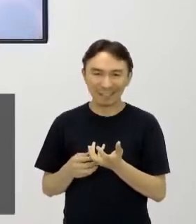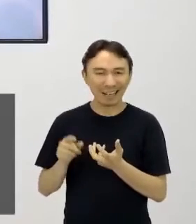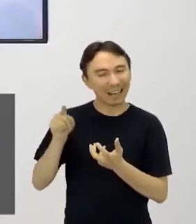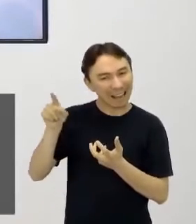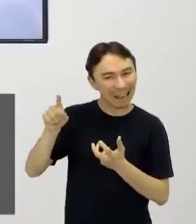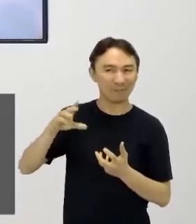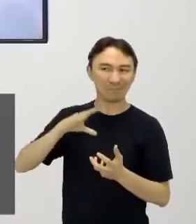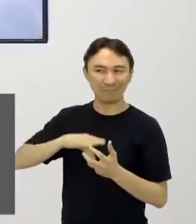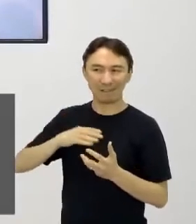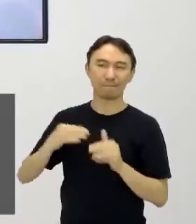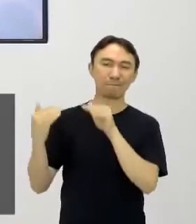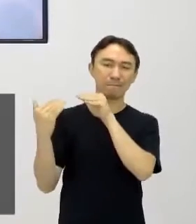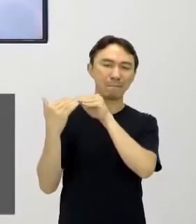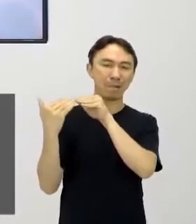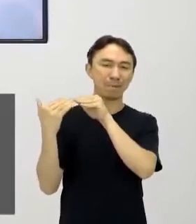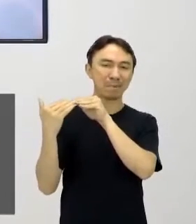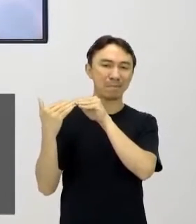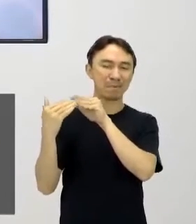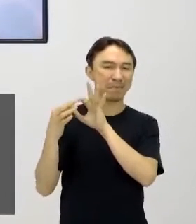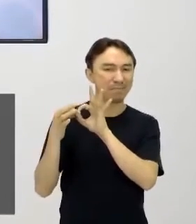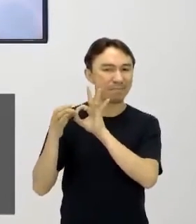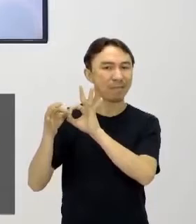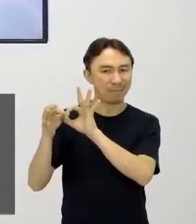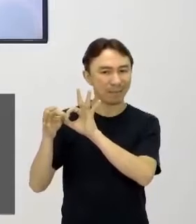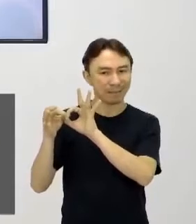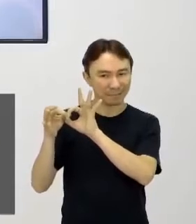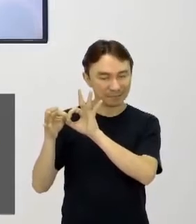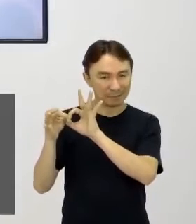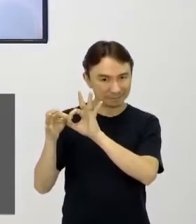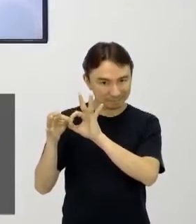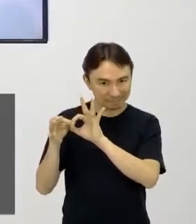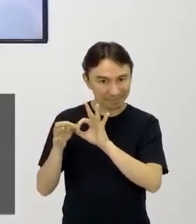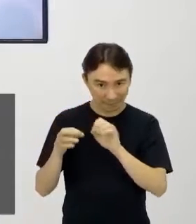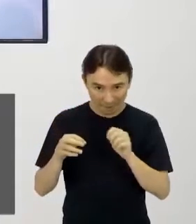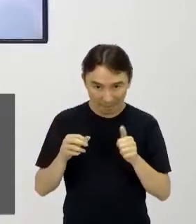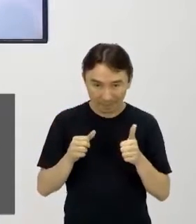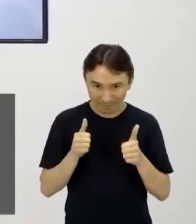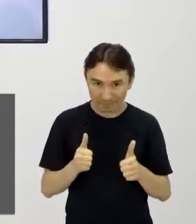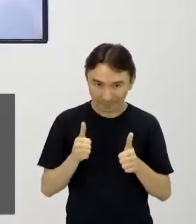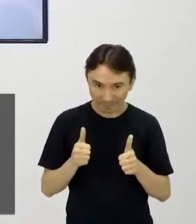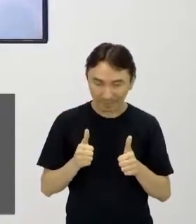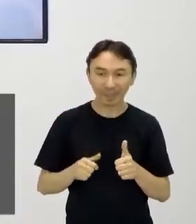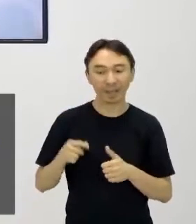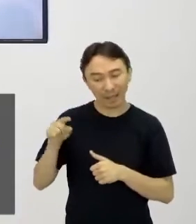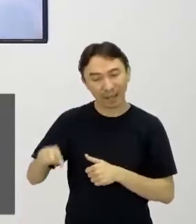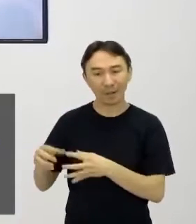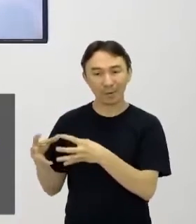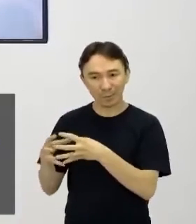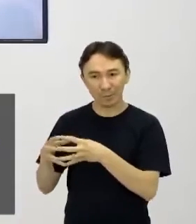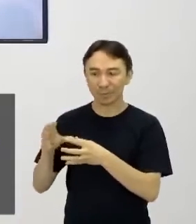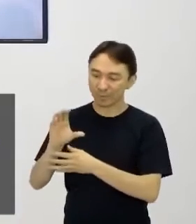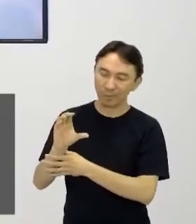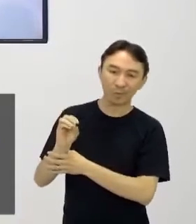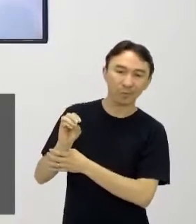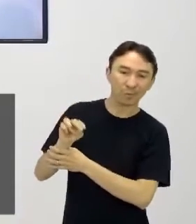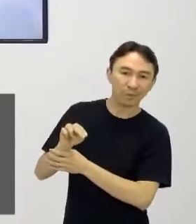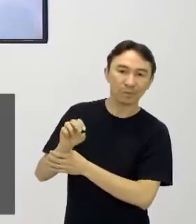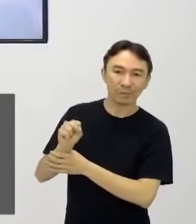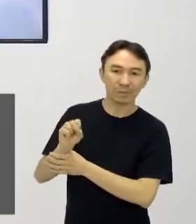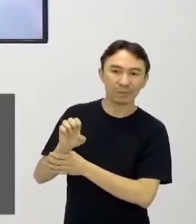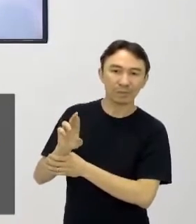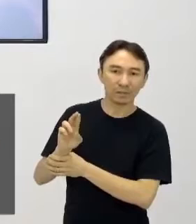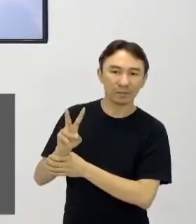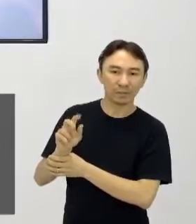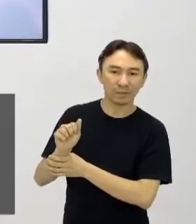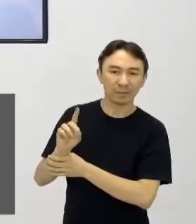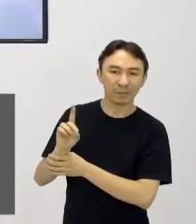com Portugal, né? Eles estão muito mais alinhados com Portugal. Esses são os conservadores. Do